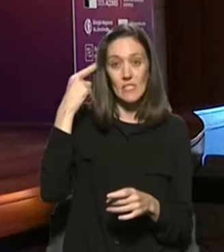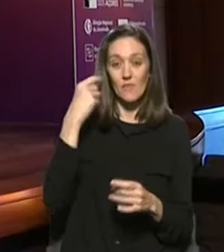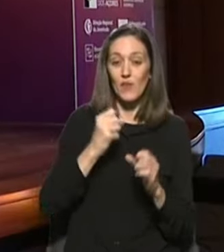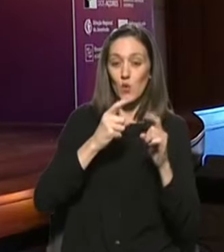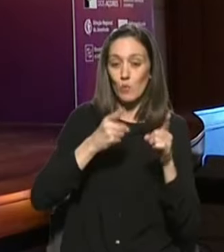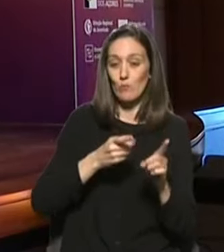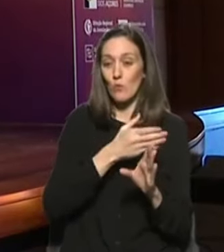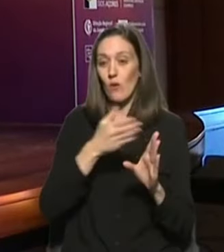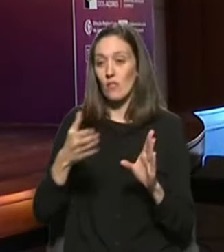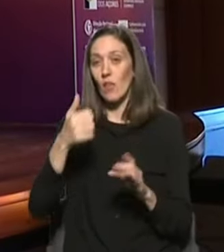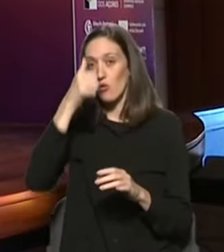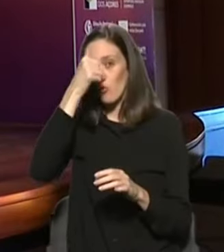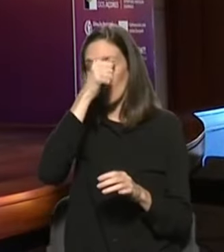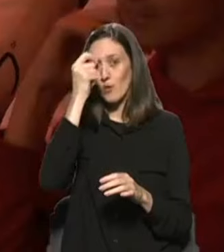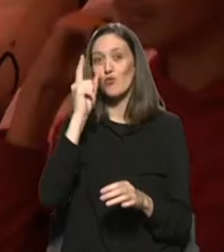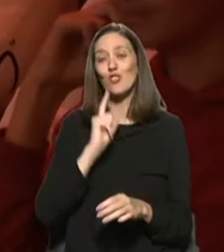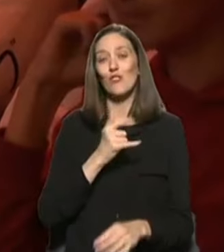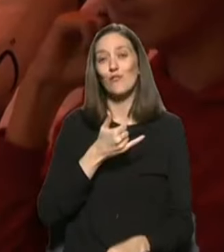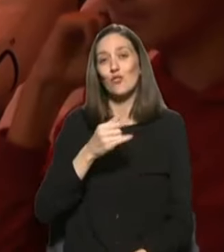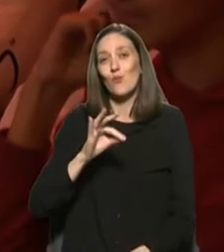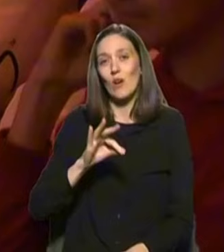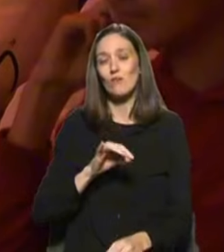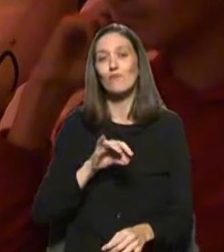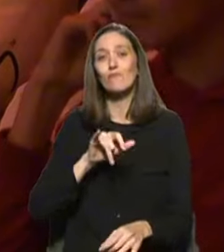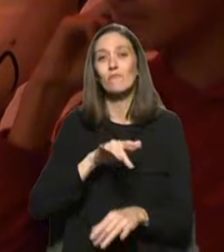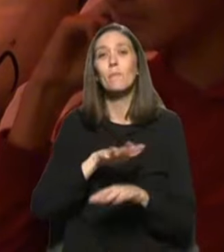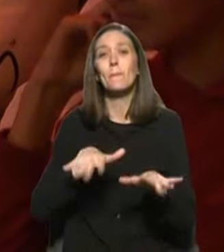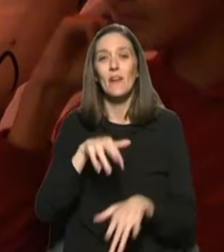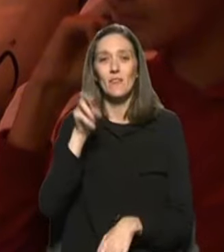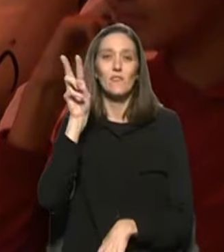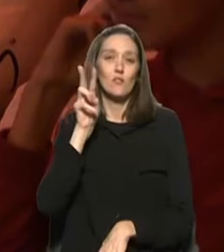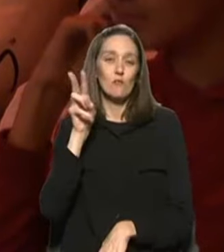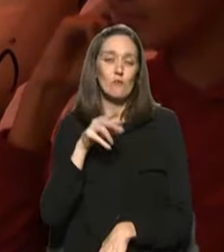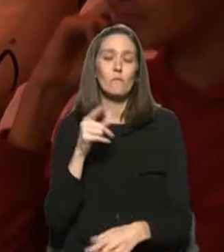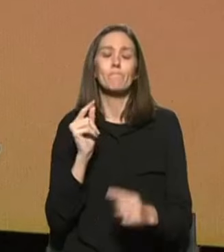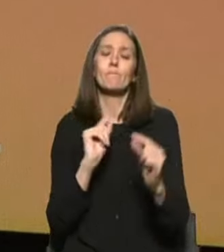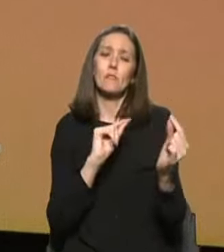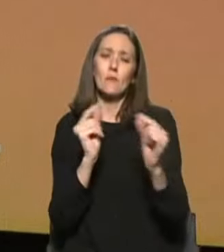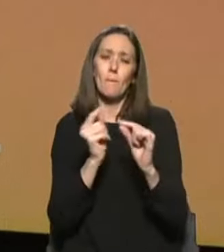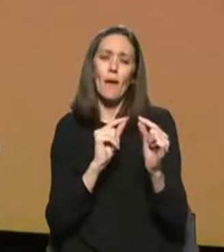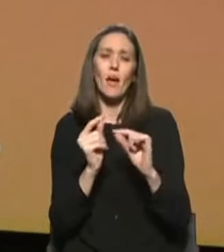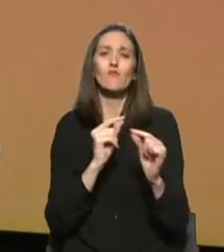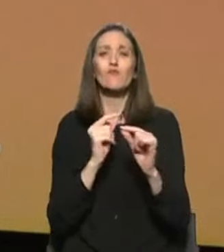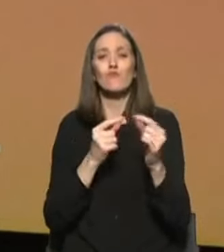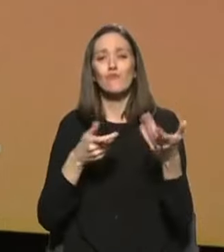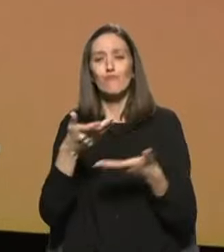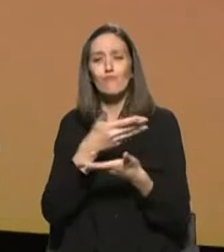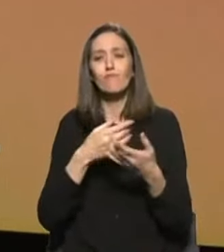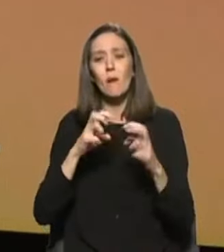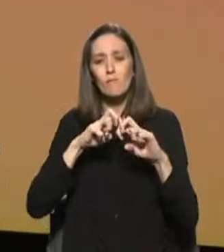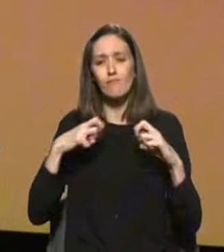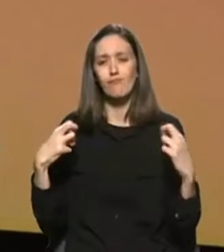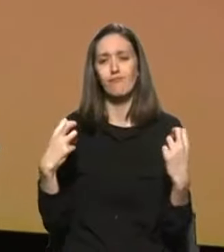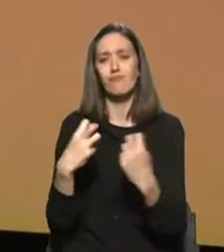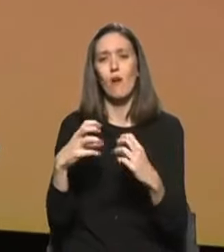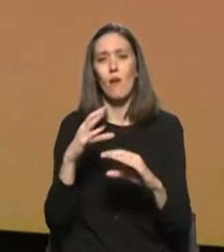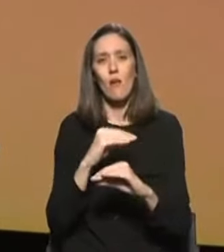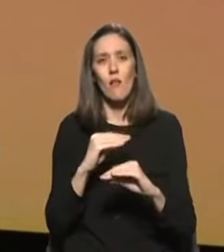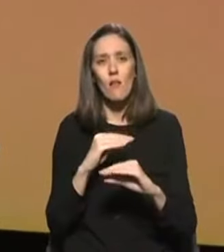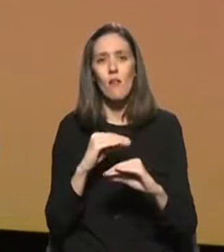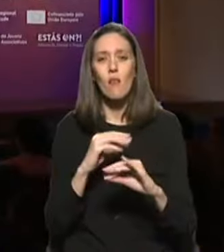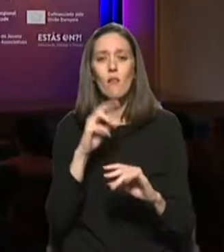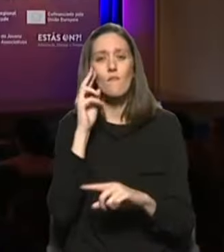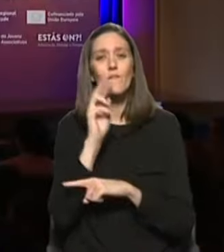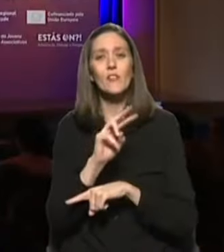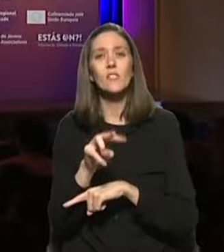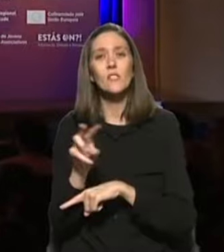até domingo, dia 24, na Praia da Vitória. Realizam-se debates, comunicações, mesas redondas e visitas,